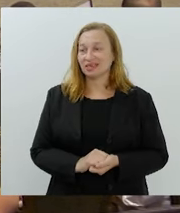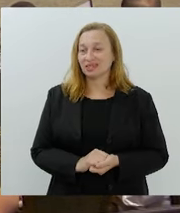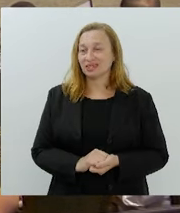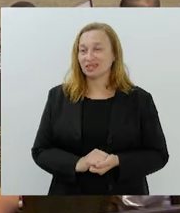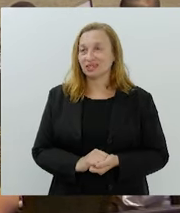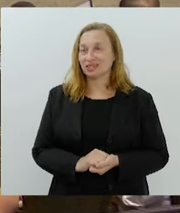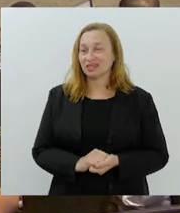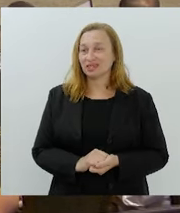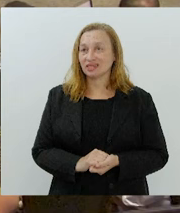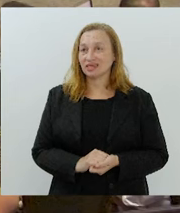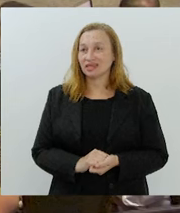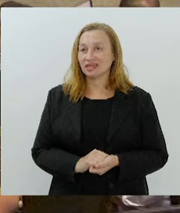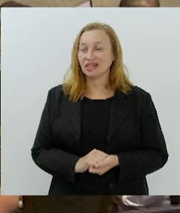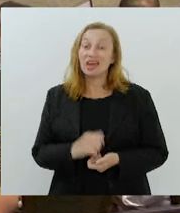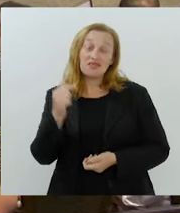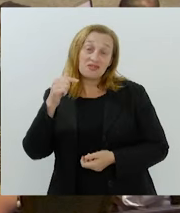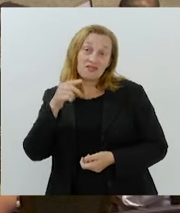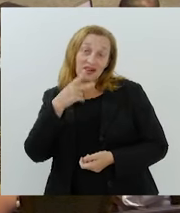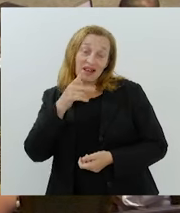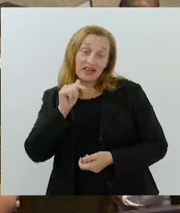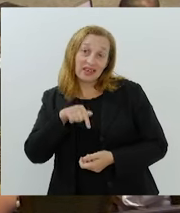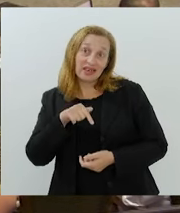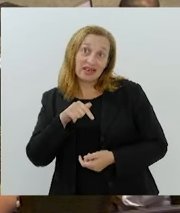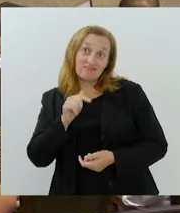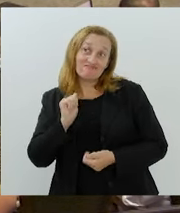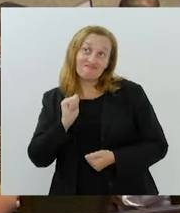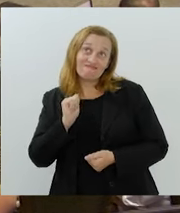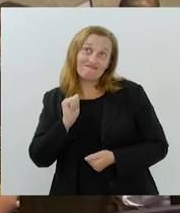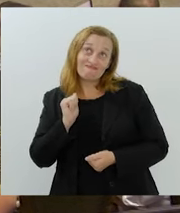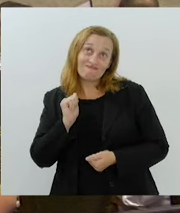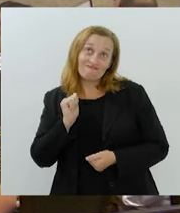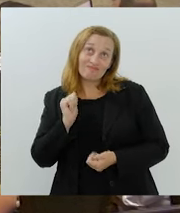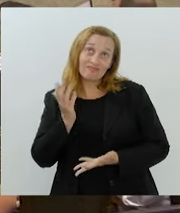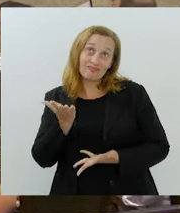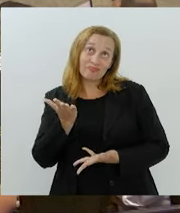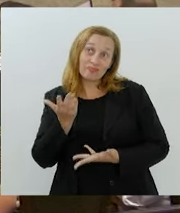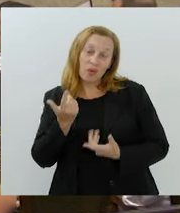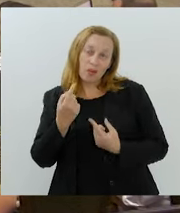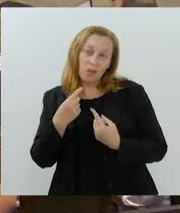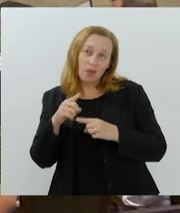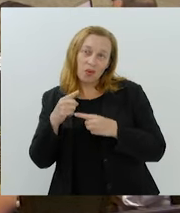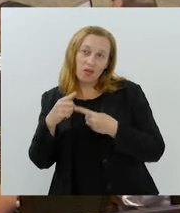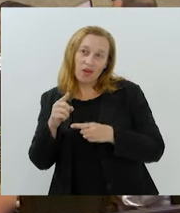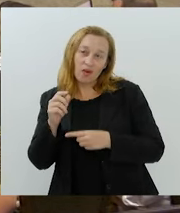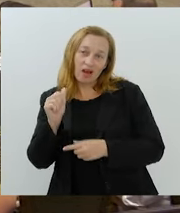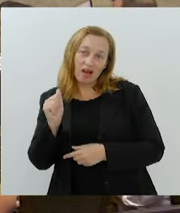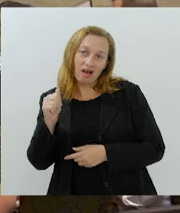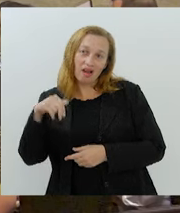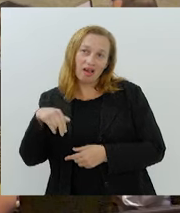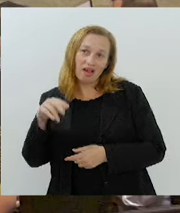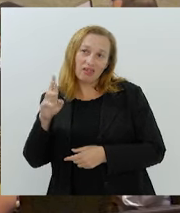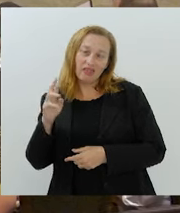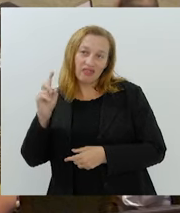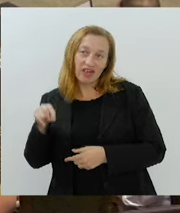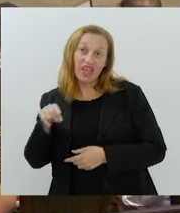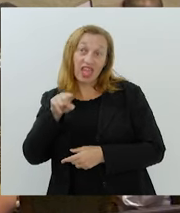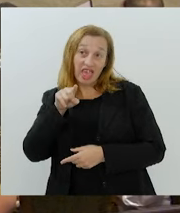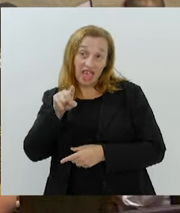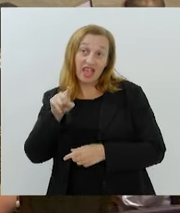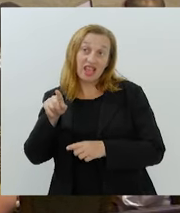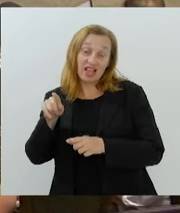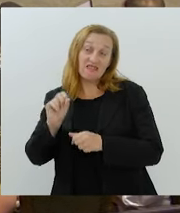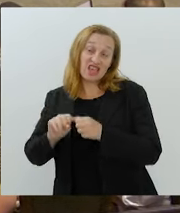e trazer aqui, talvez, para provocar o André, né, como ele faz com a gente,